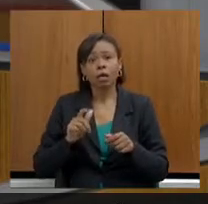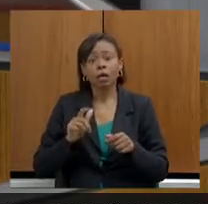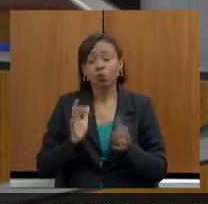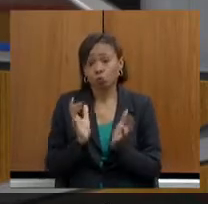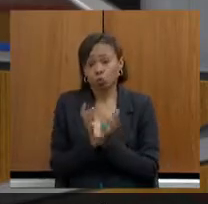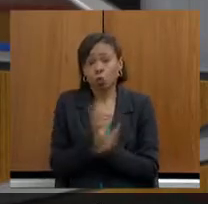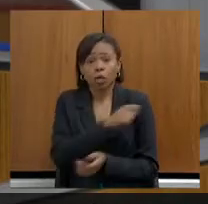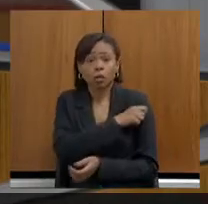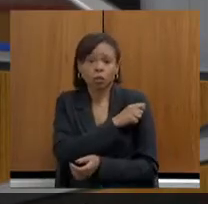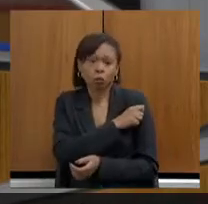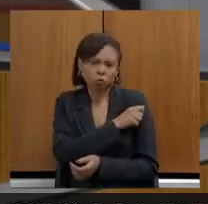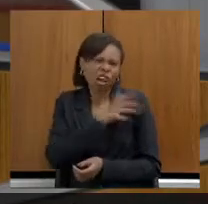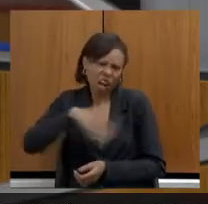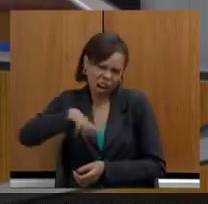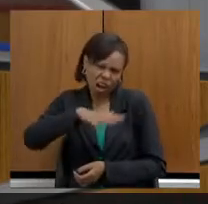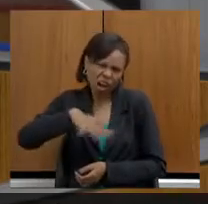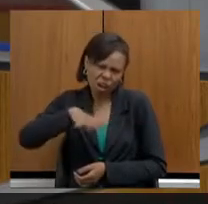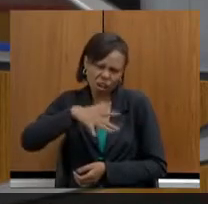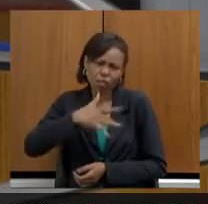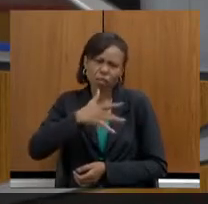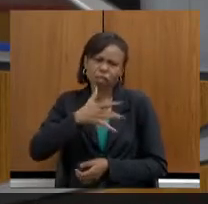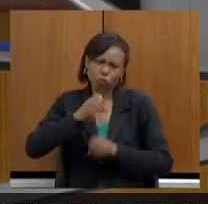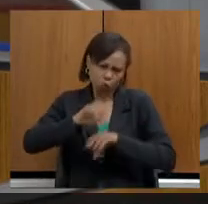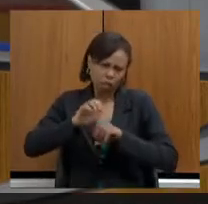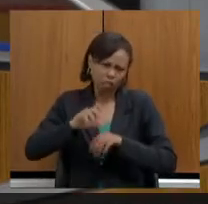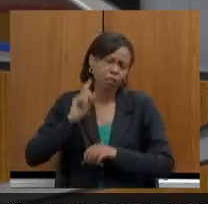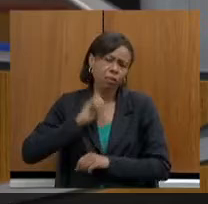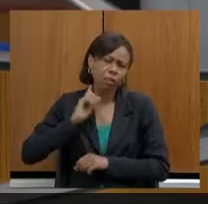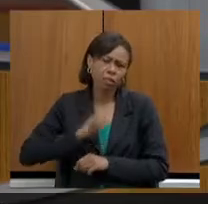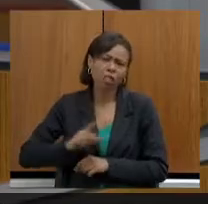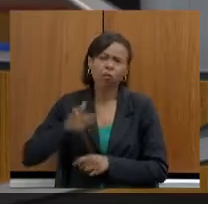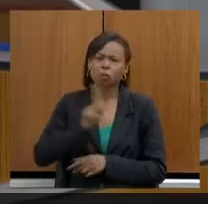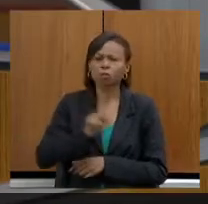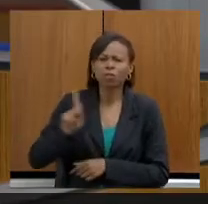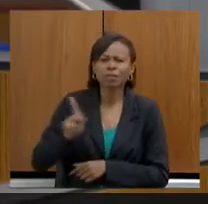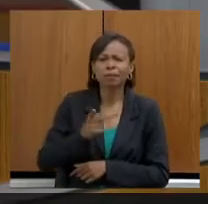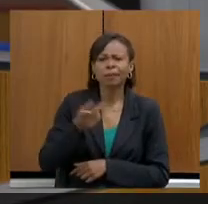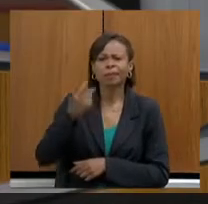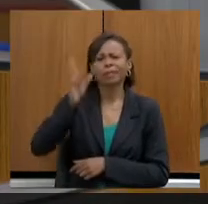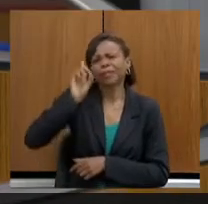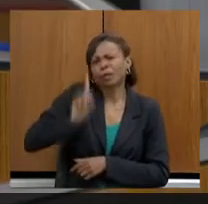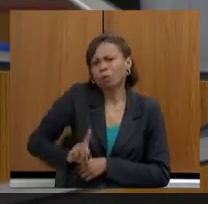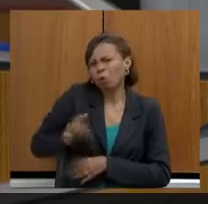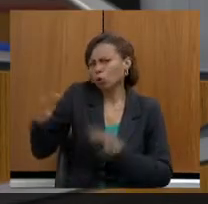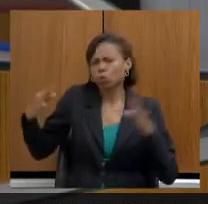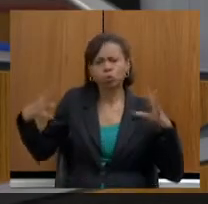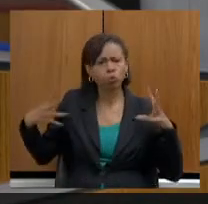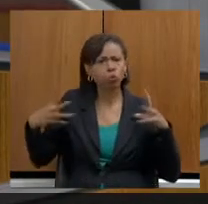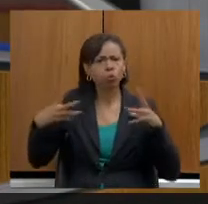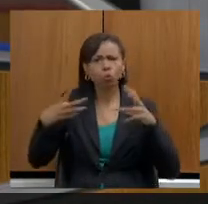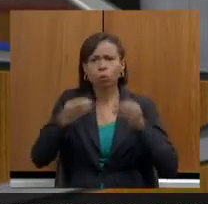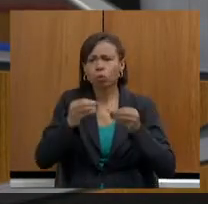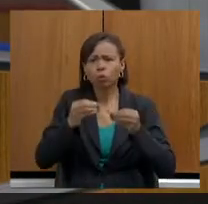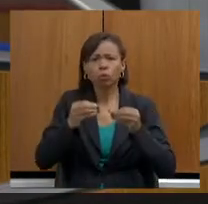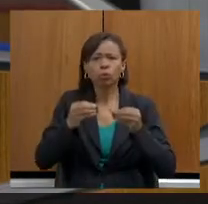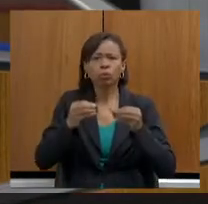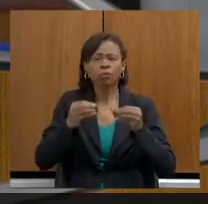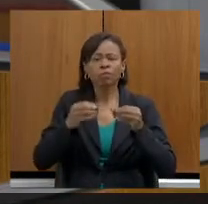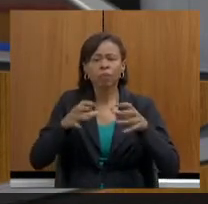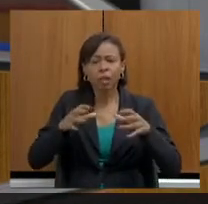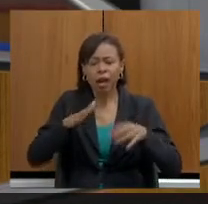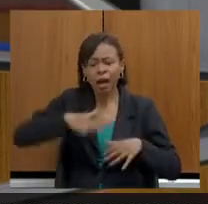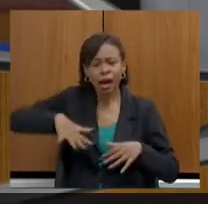alunos a educação em Minas Gerais e os professores diretores enfim todo toda a rede de ensino